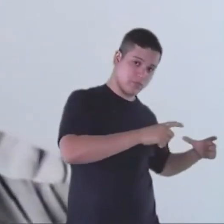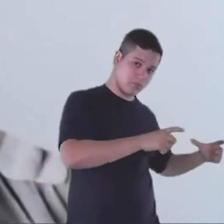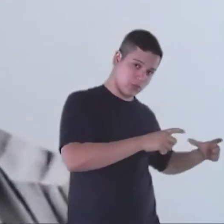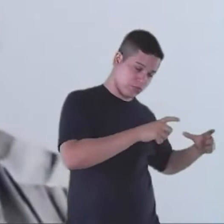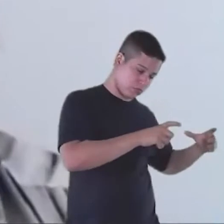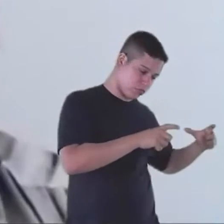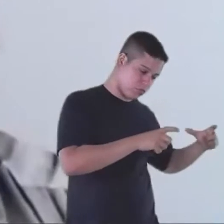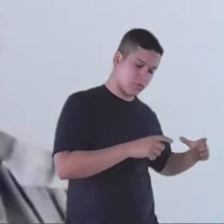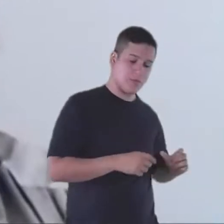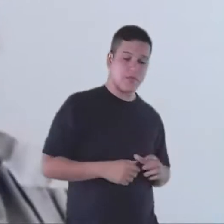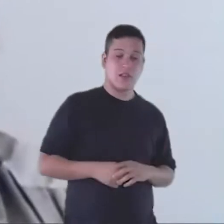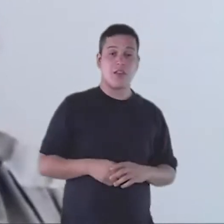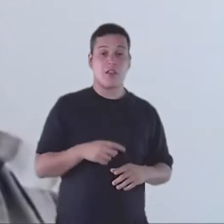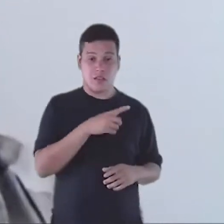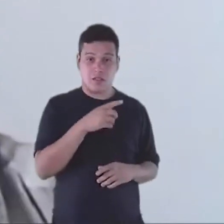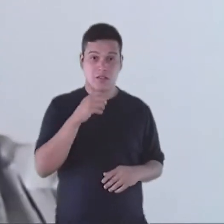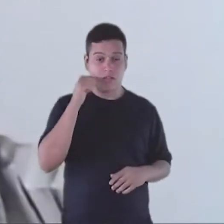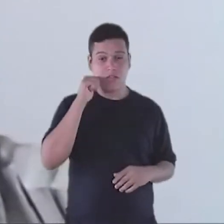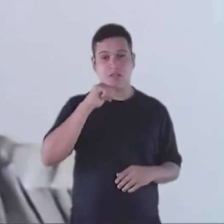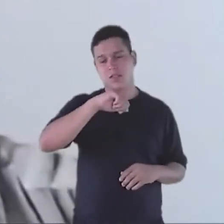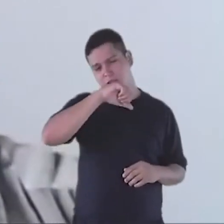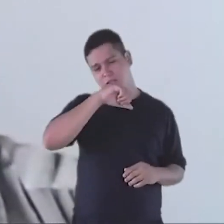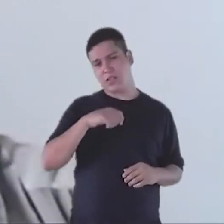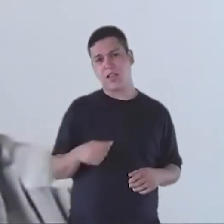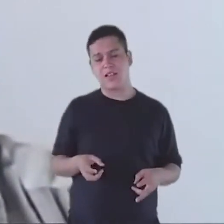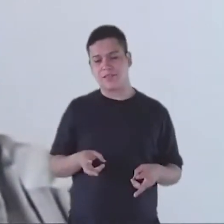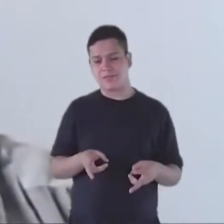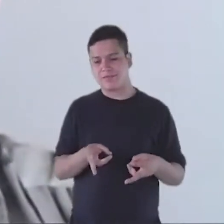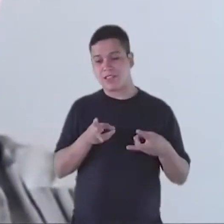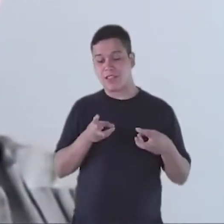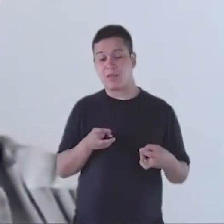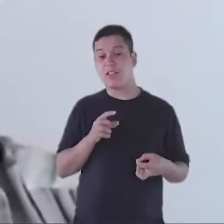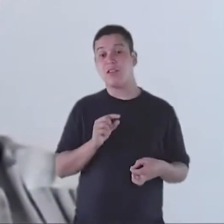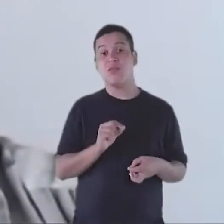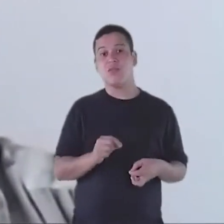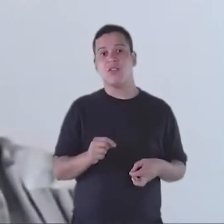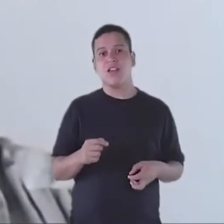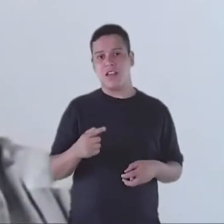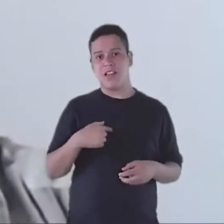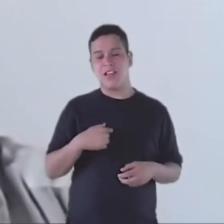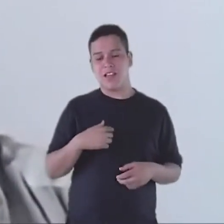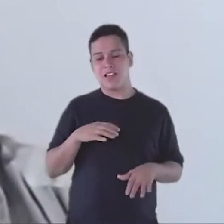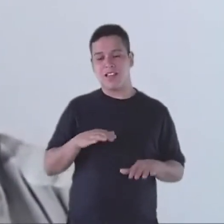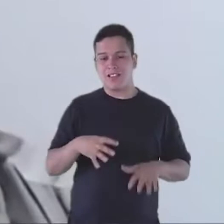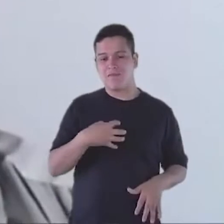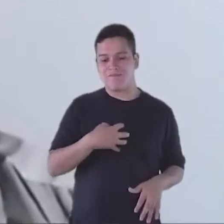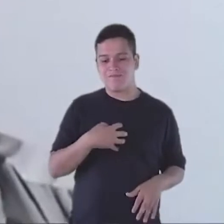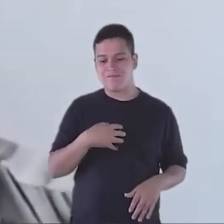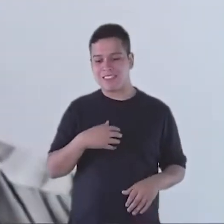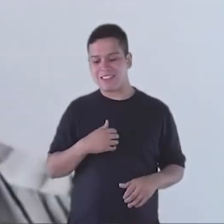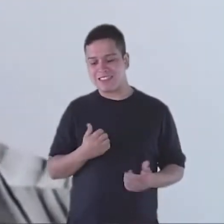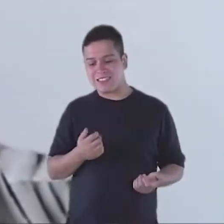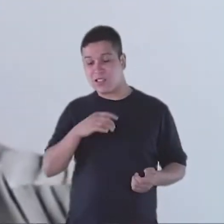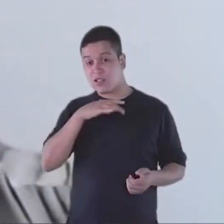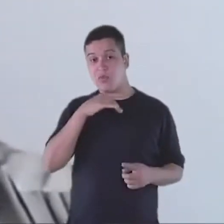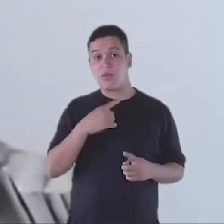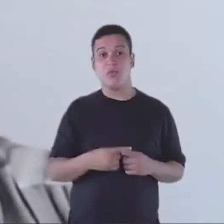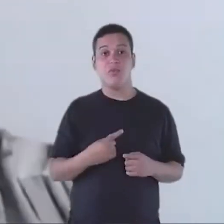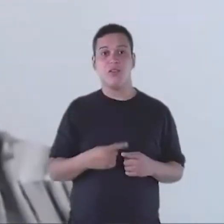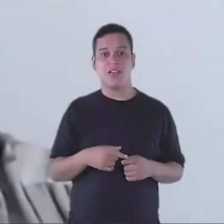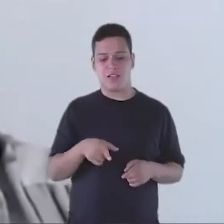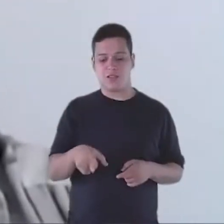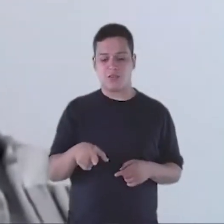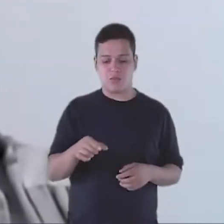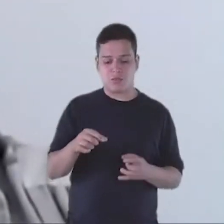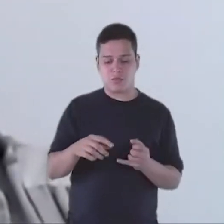identificava que eu ficava com pena dos feijões que seriam colocados fora, porque eu me sentia